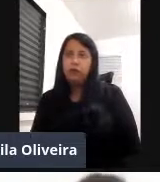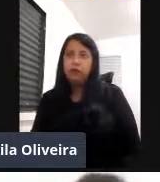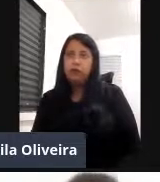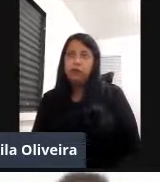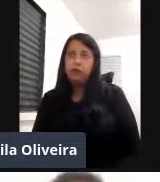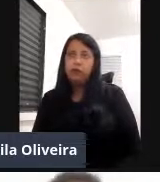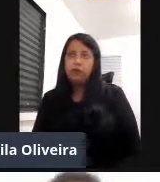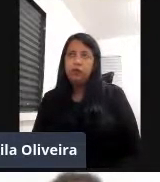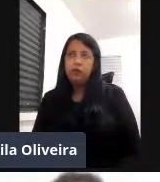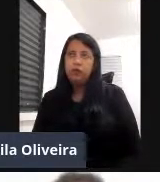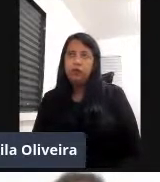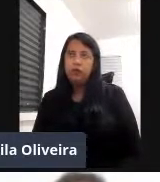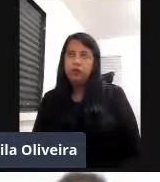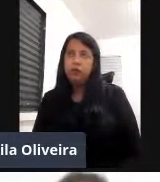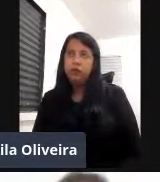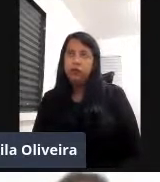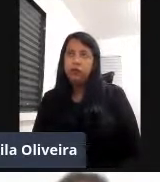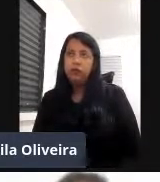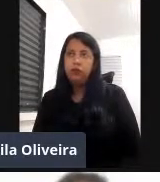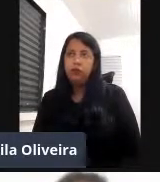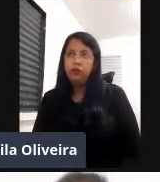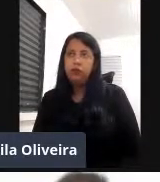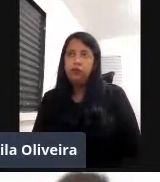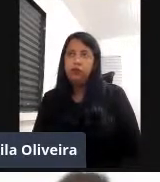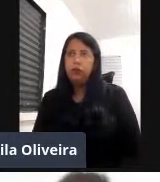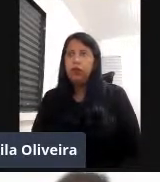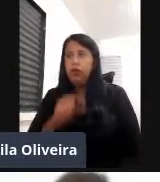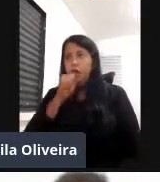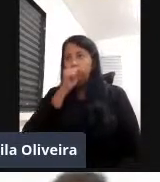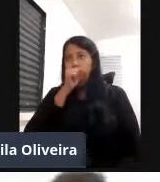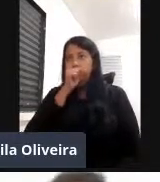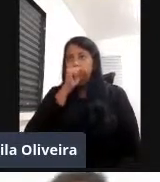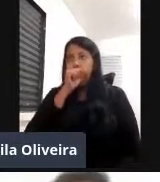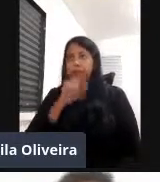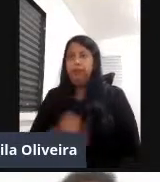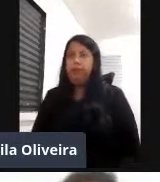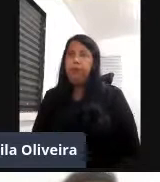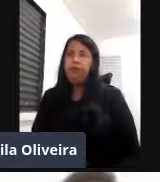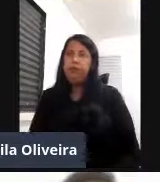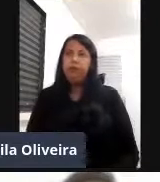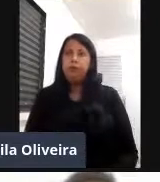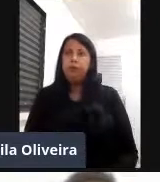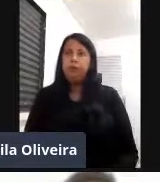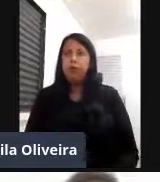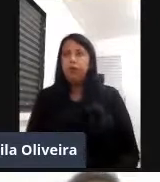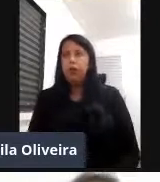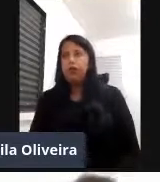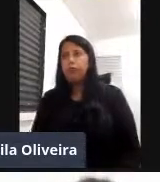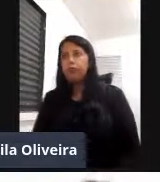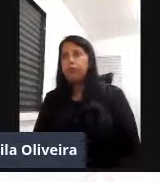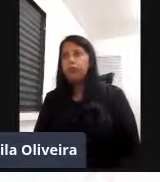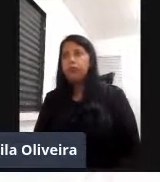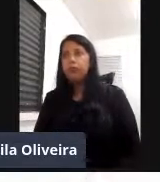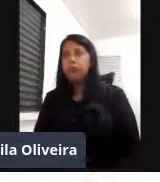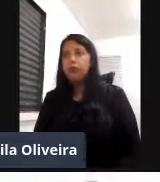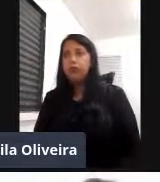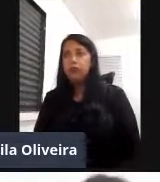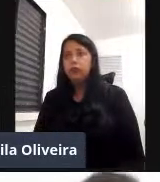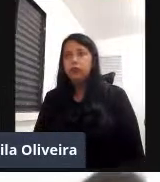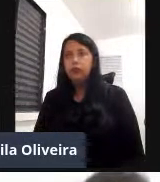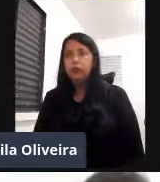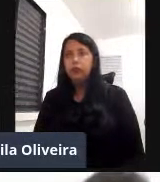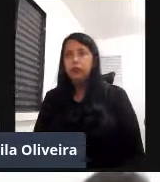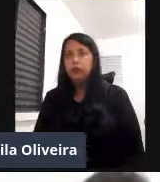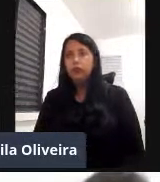tecnologia, mas eu quero tudo o que tem o radical, no